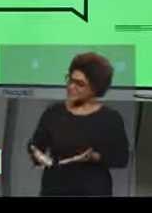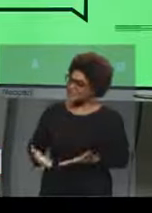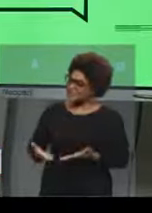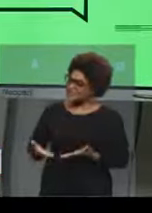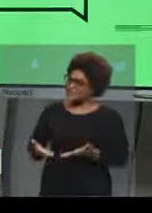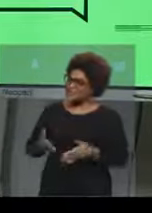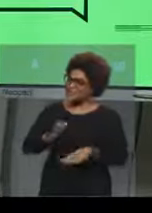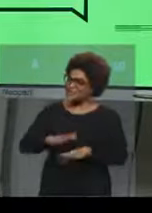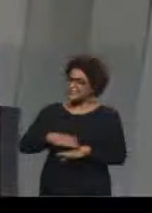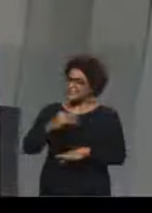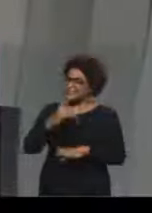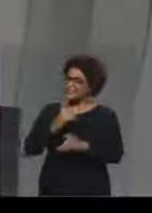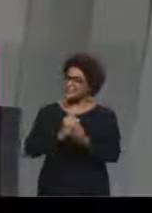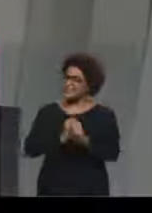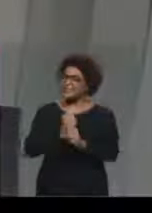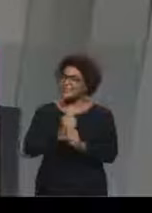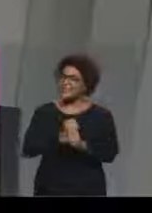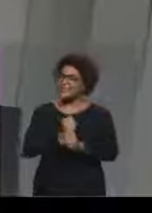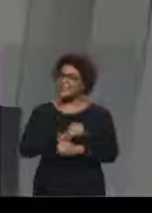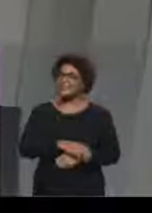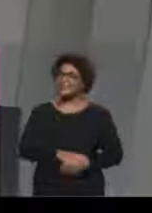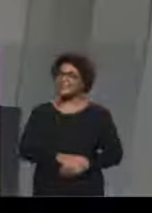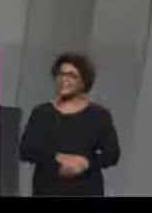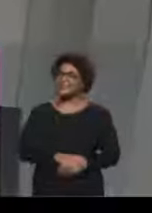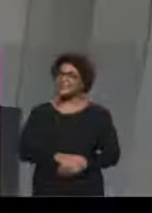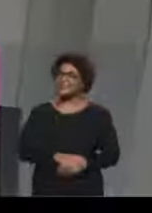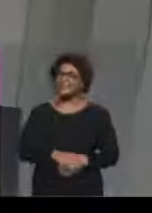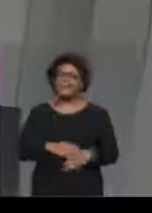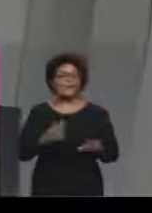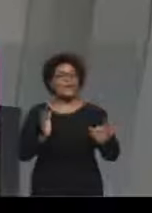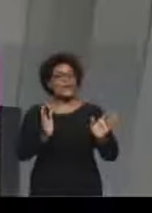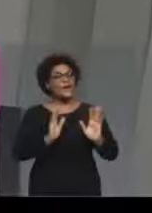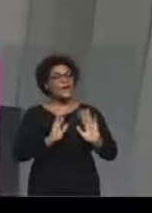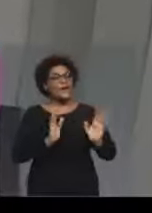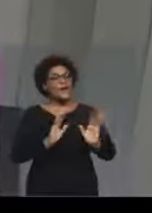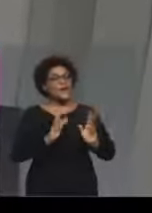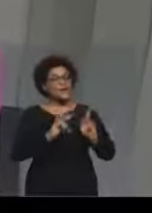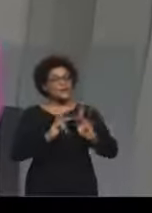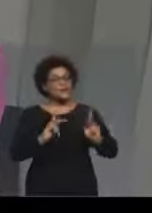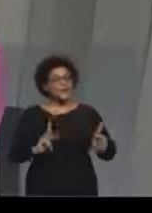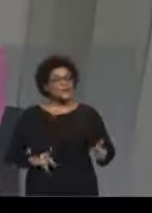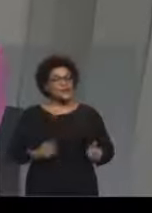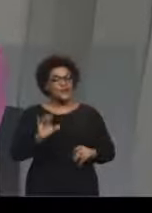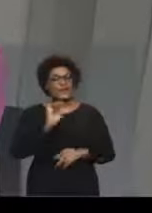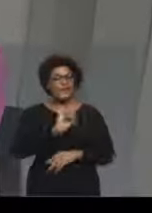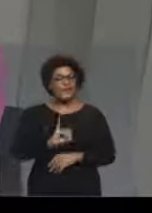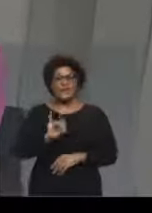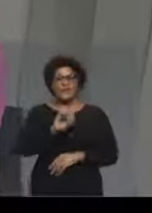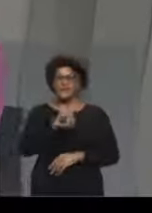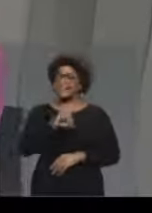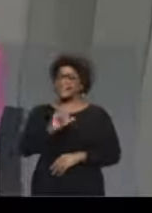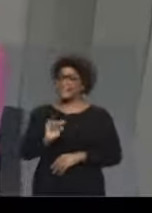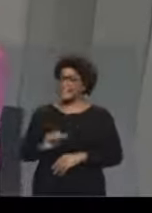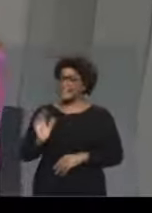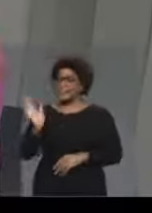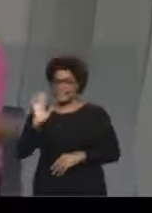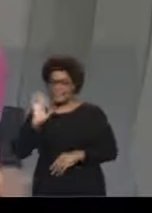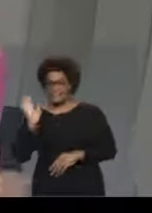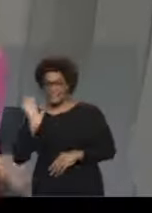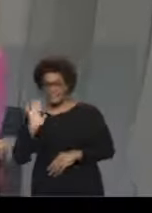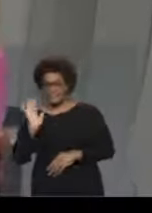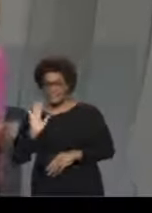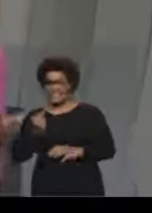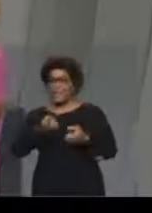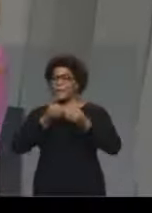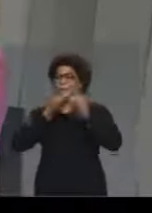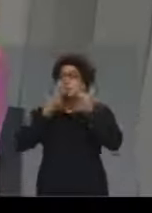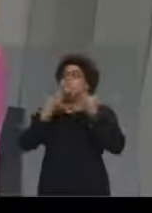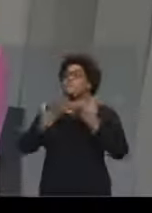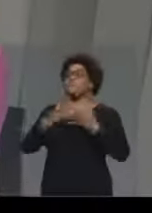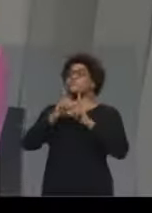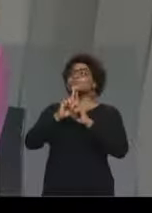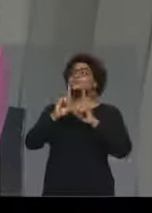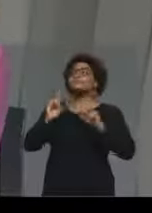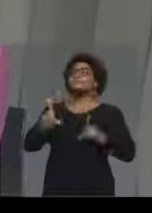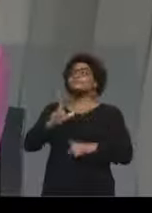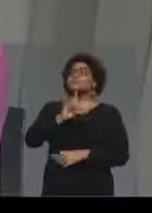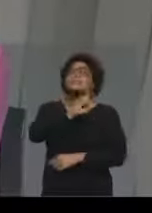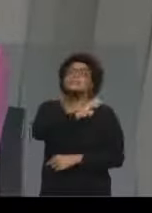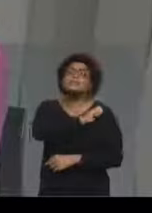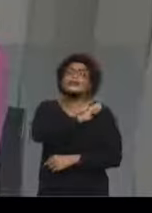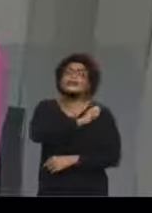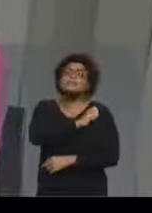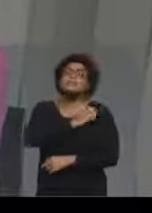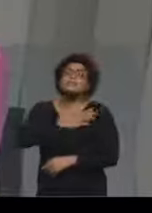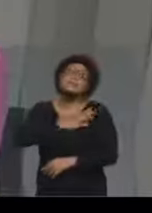né? Oi, Dani. Oi, professora Maria Alice. Oi, Val. Bom dia, alunos